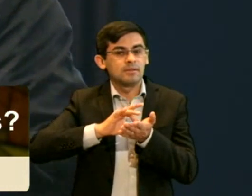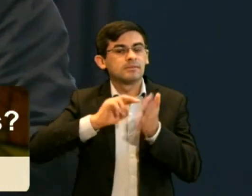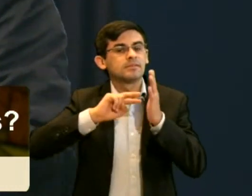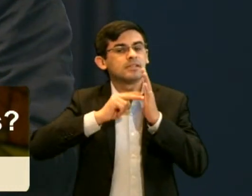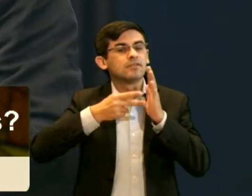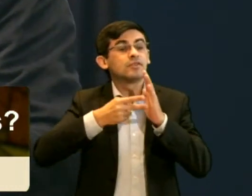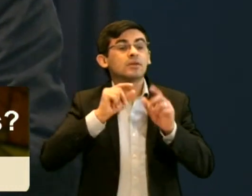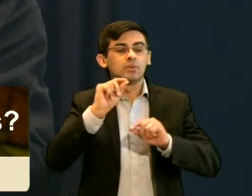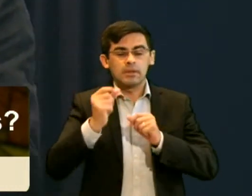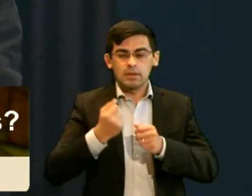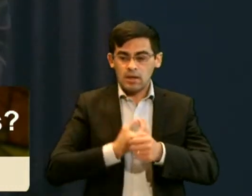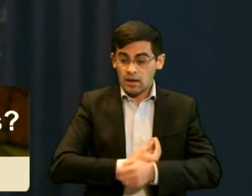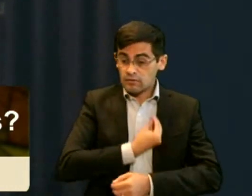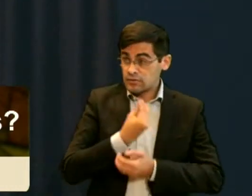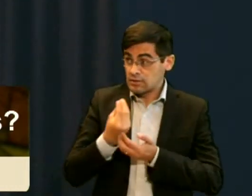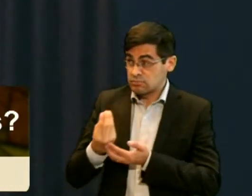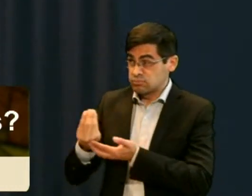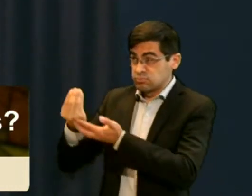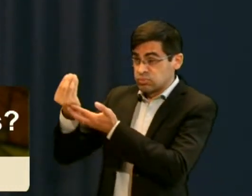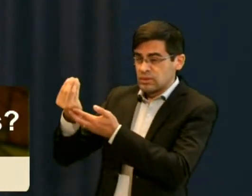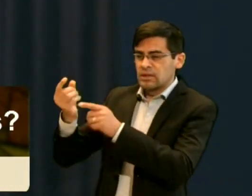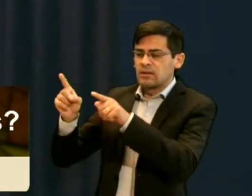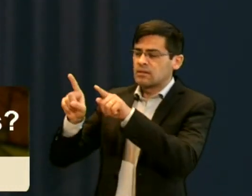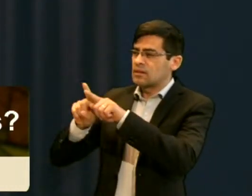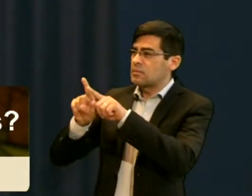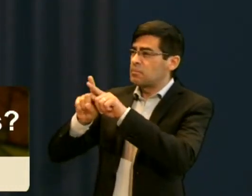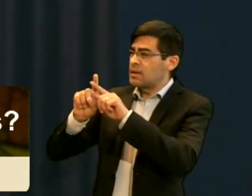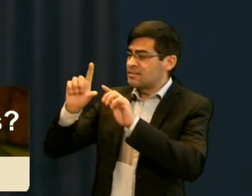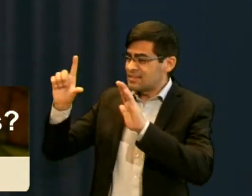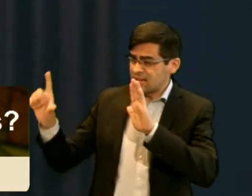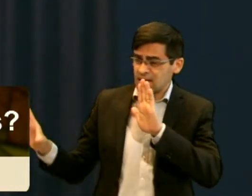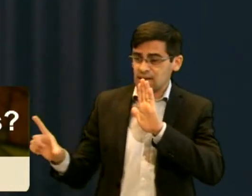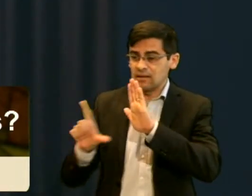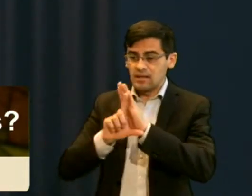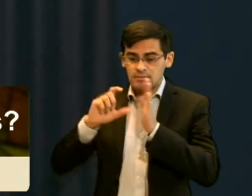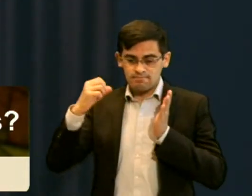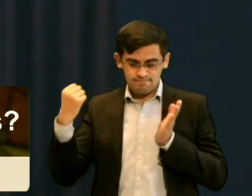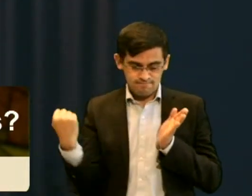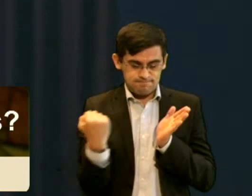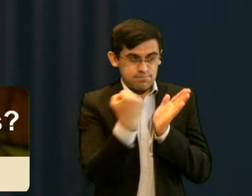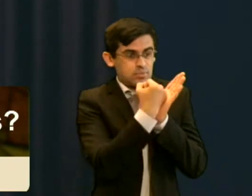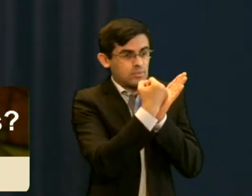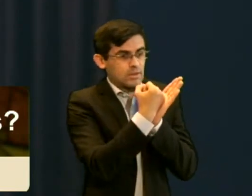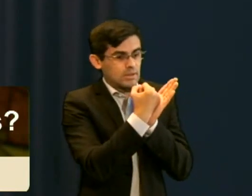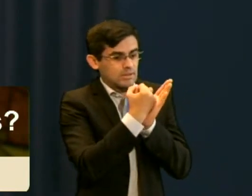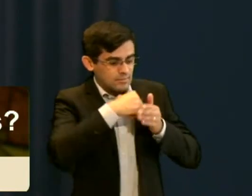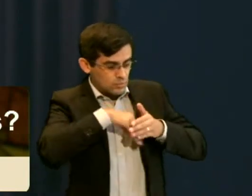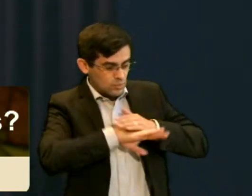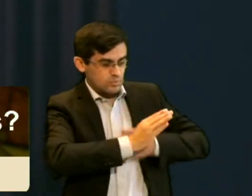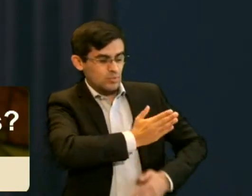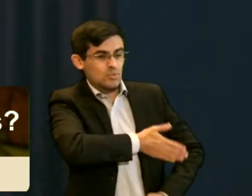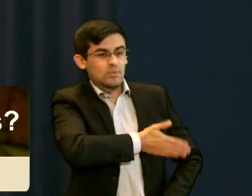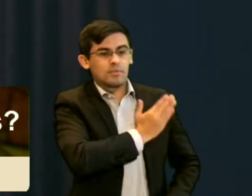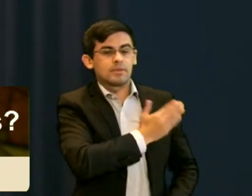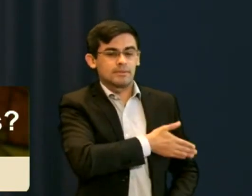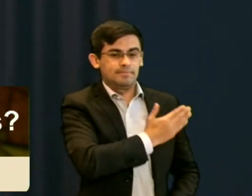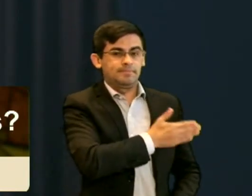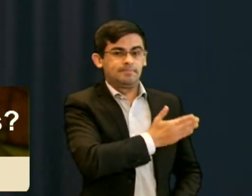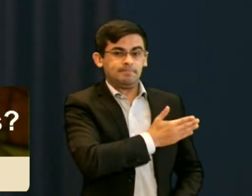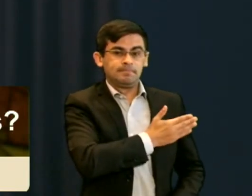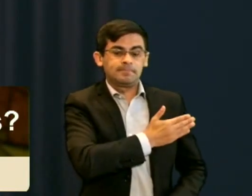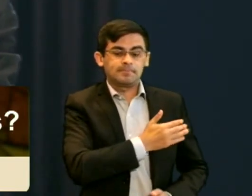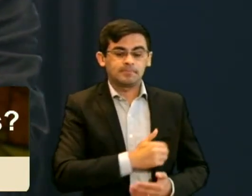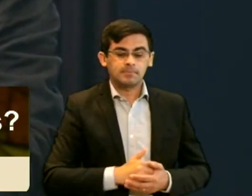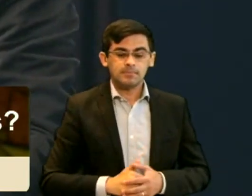uma entrega à lei que foi impressa pelo Espírito no nosso coração.